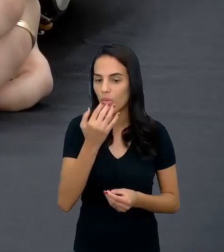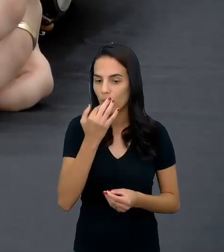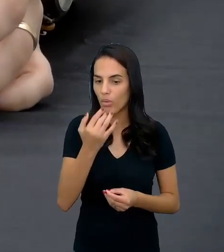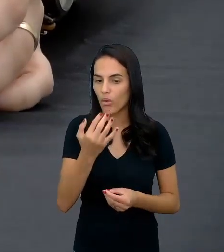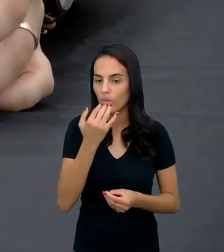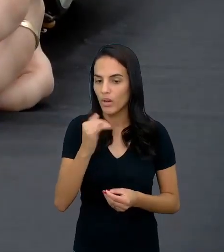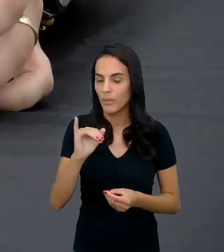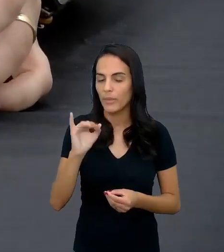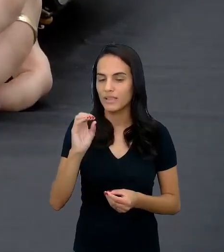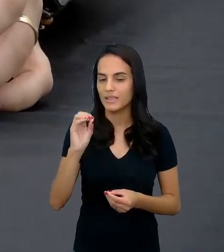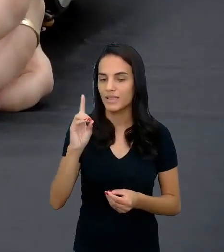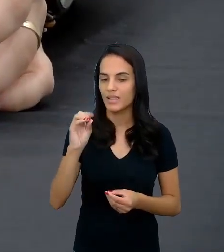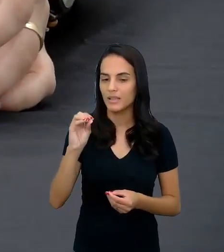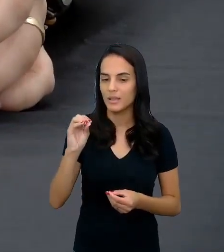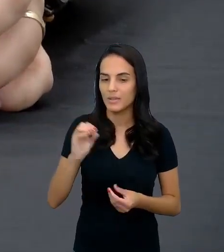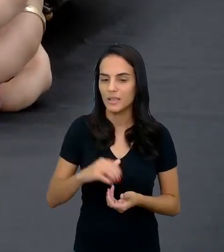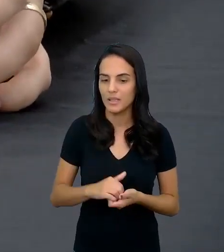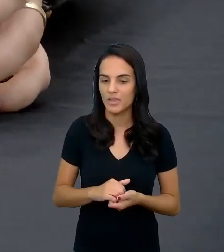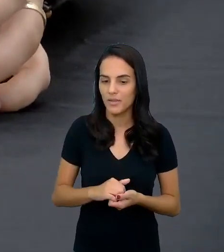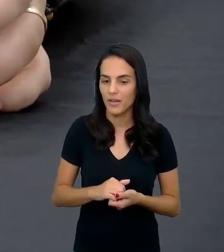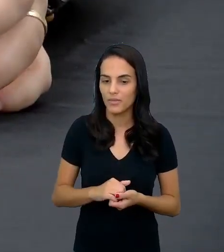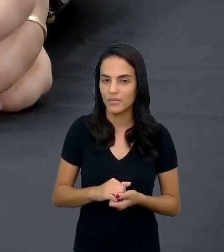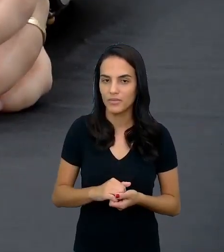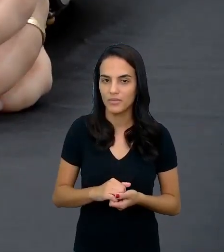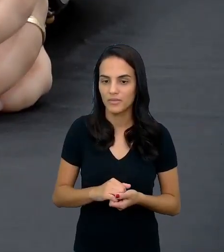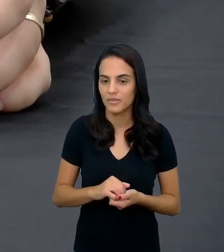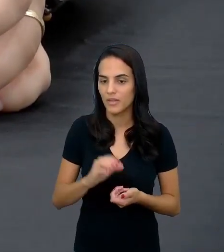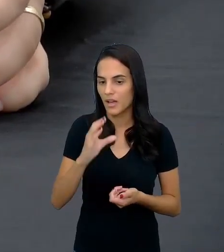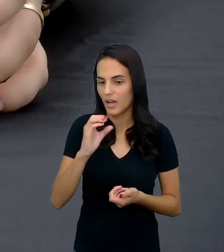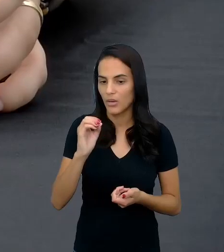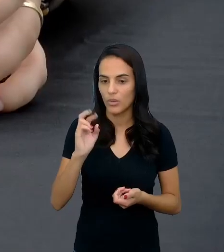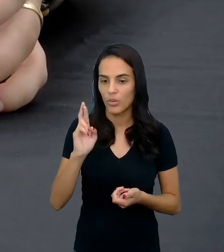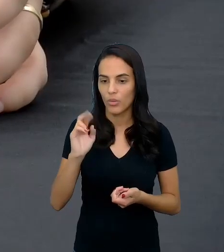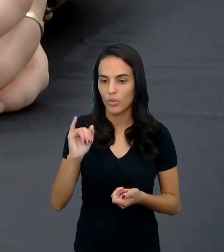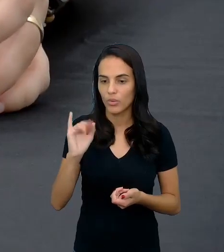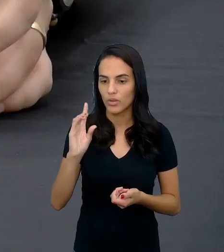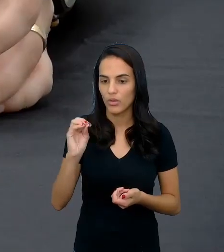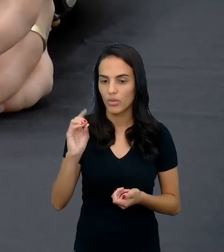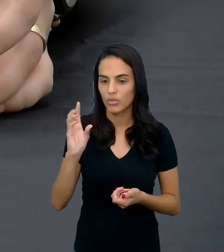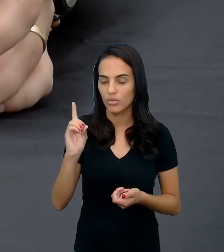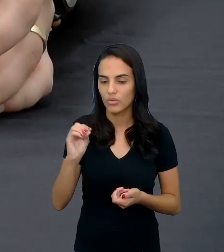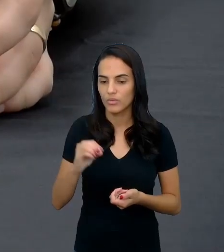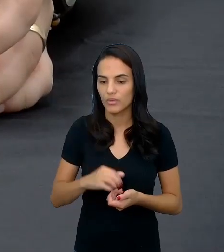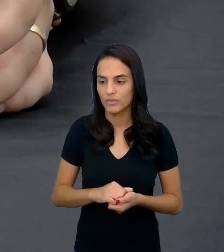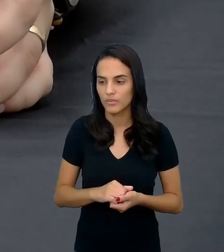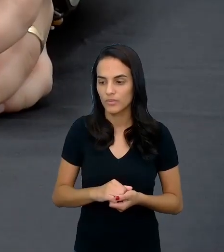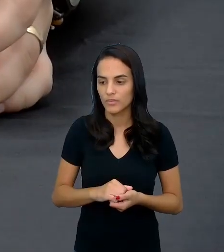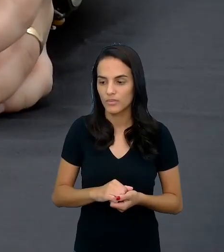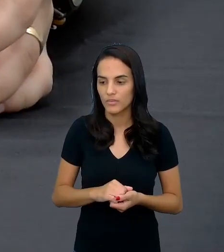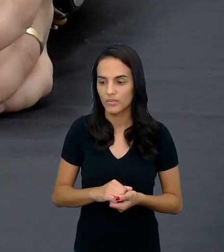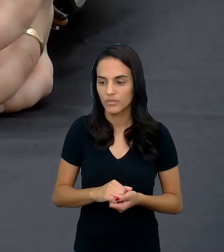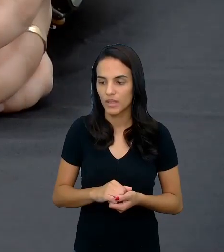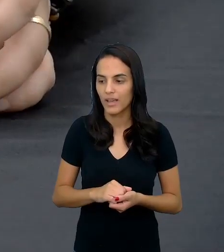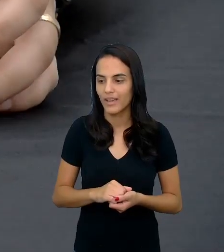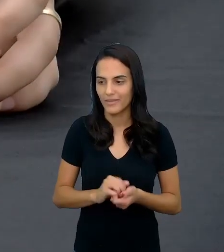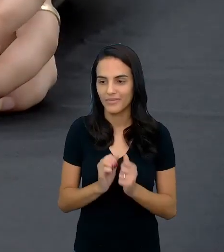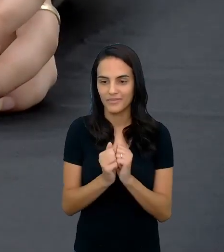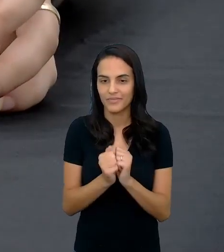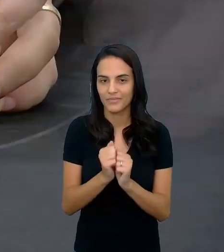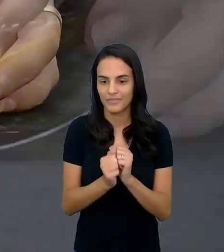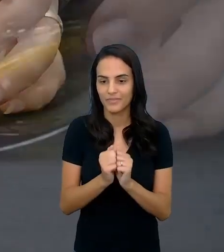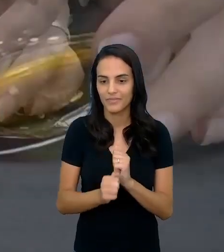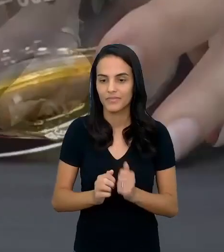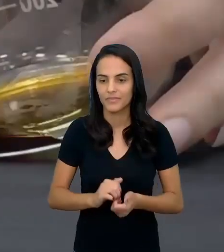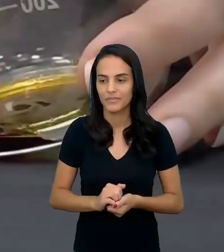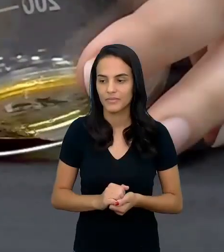olha, para vocês terem uma noção de como é a cor do iodo, tá? E aí agora, né, eu acho que